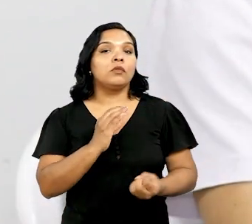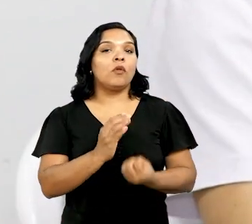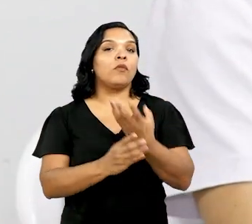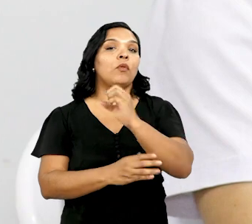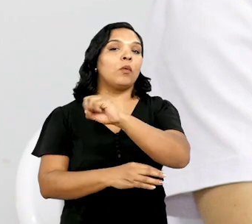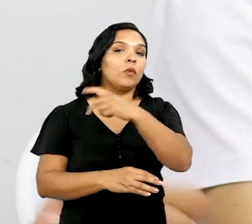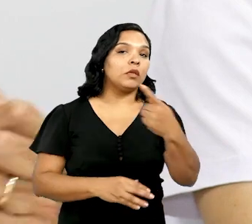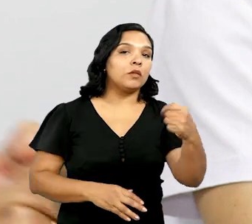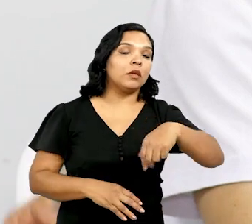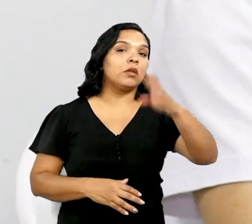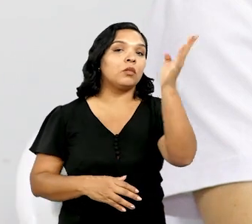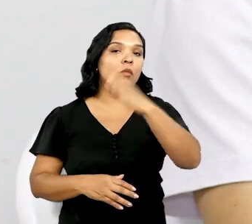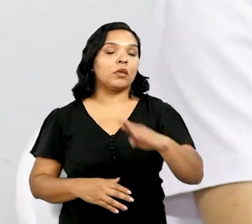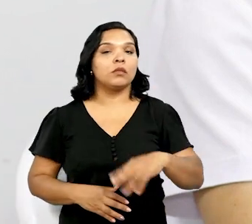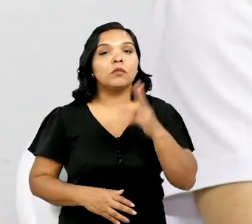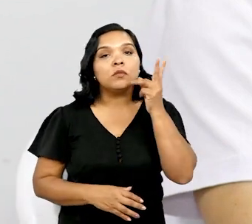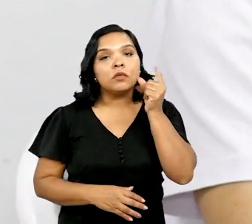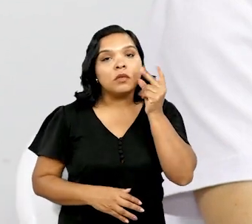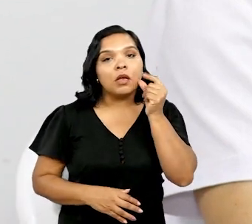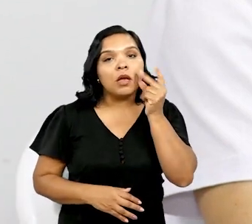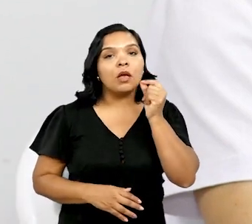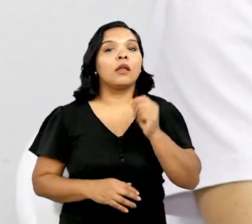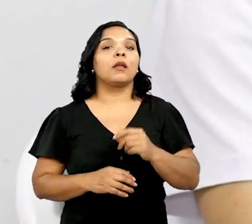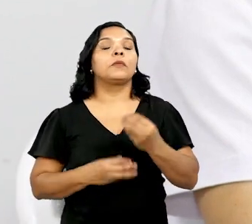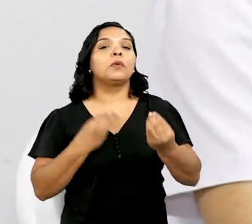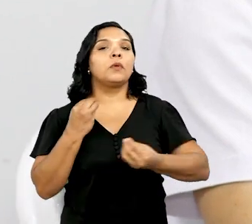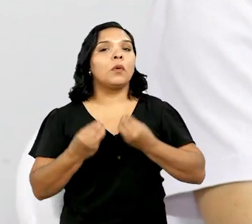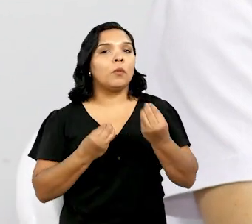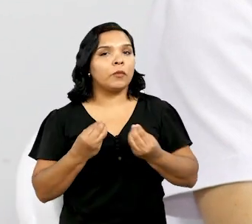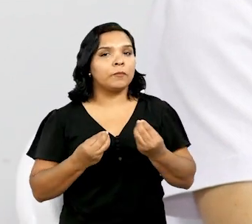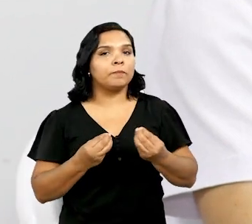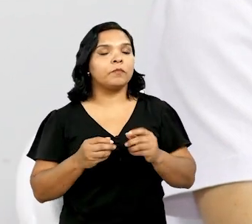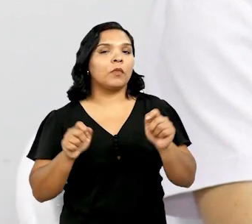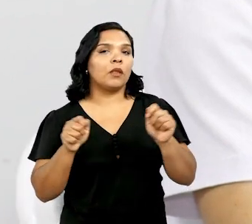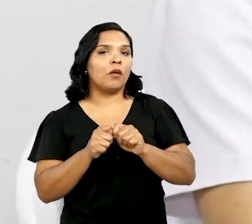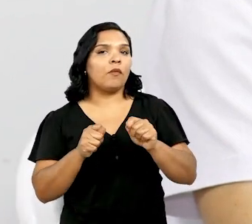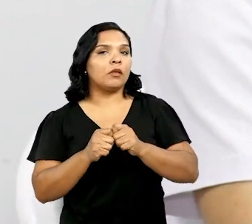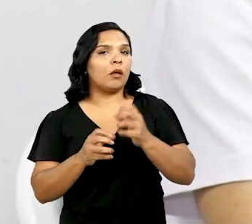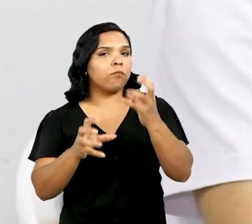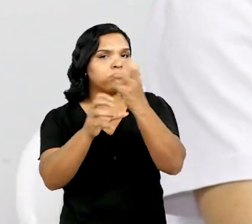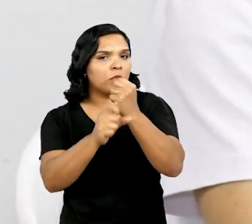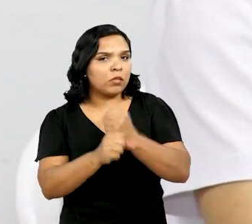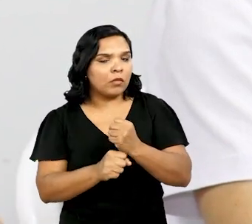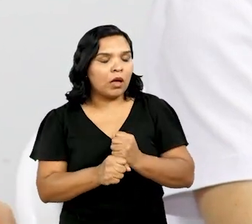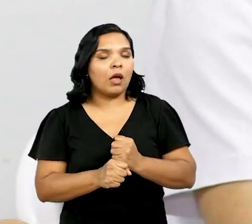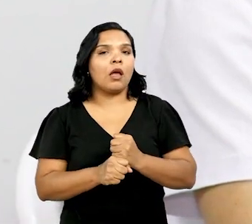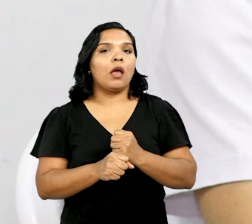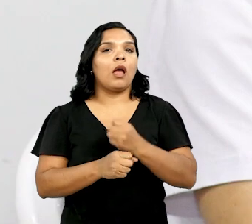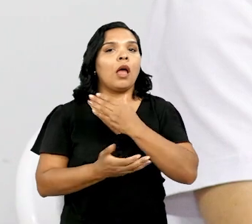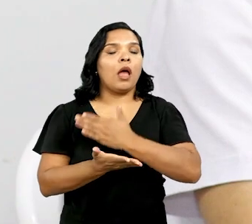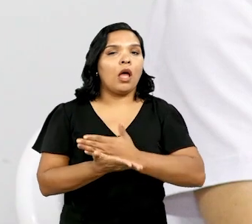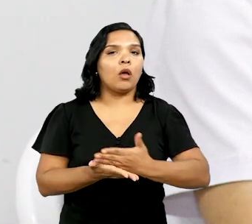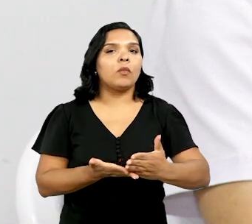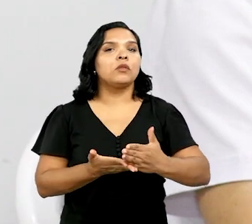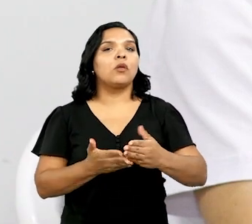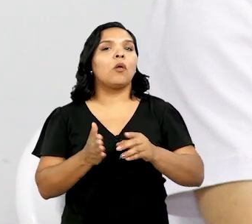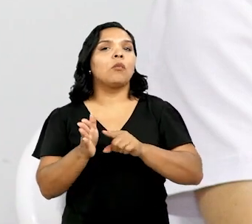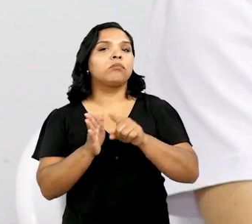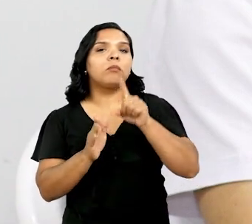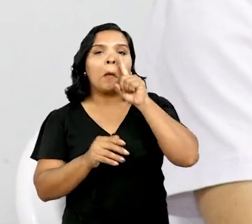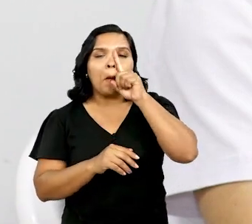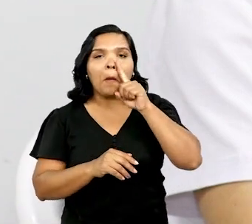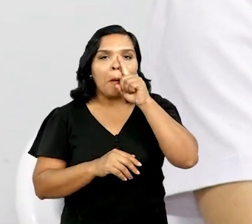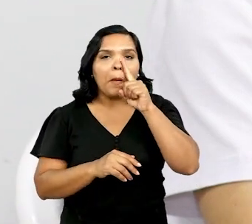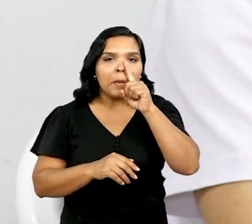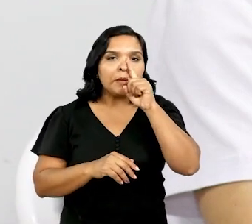para o Brasil, para o Ceará, podíamos. Aí eles, pois eu faço o algoritmo. Aí a gente começou a colocar fatores de risco